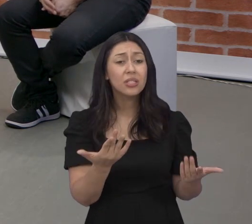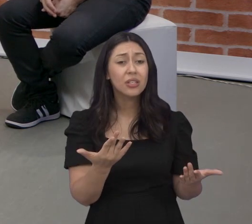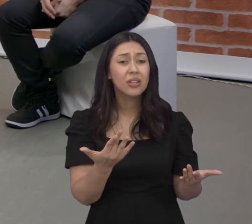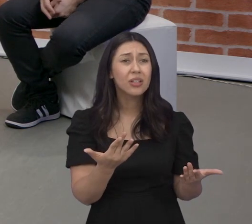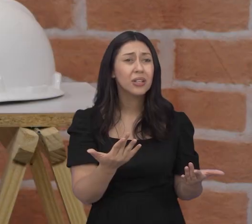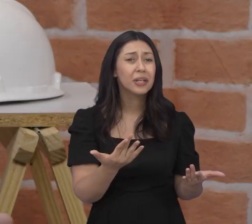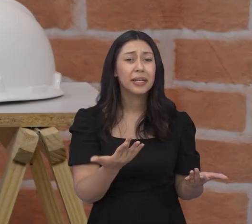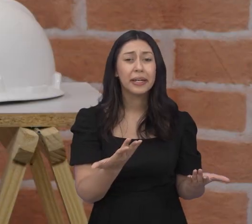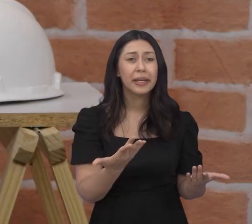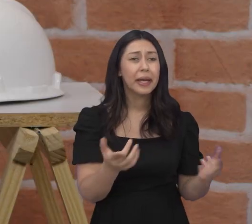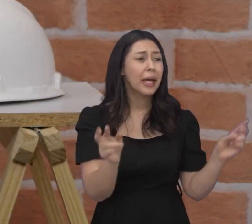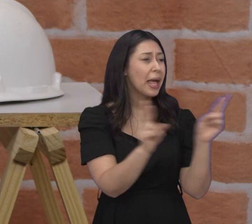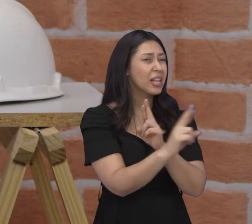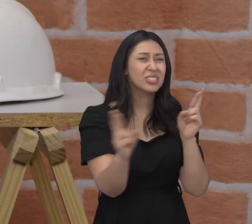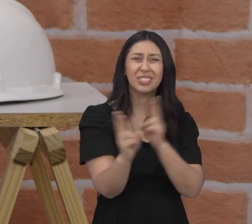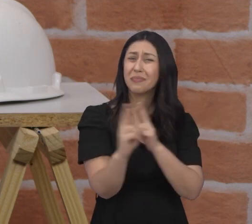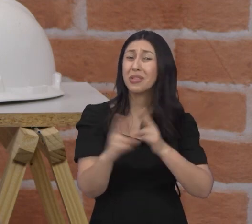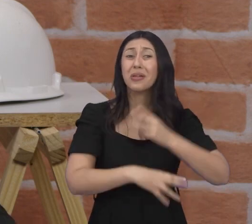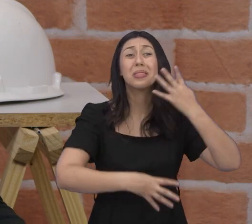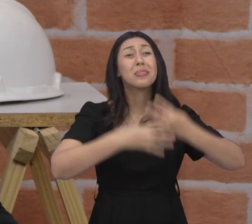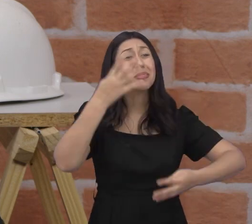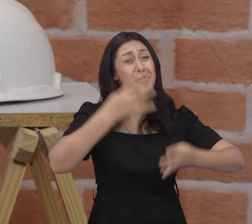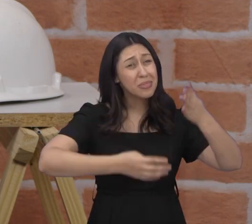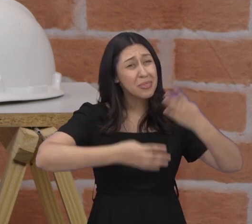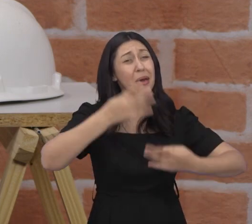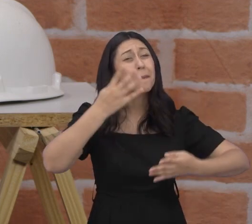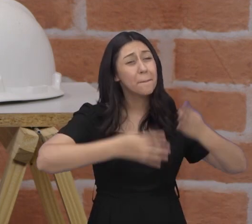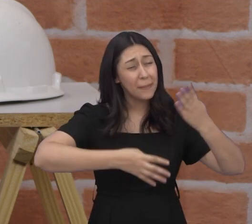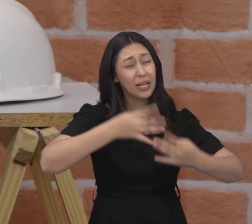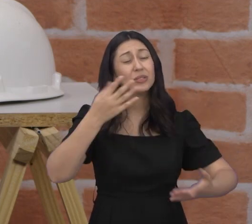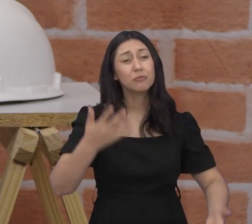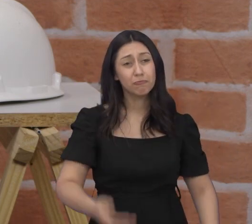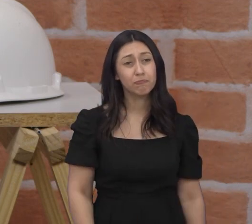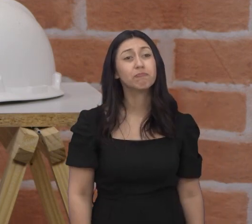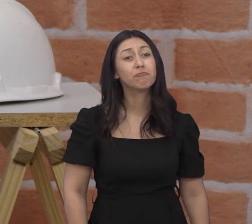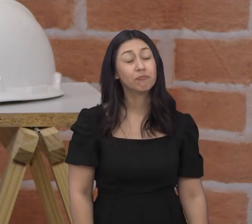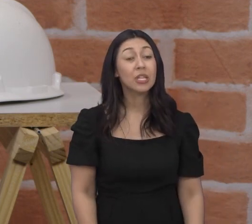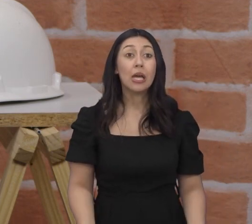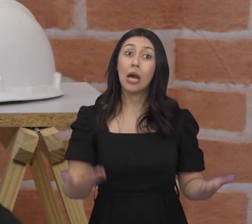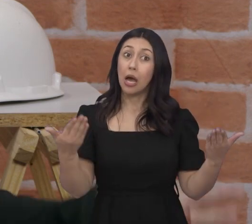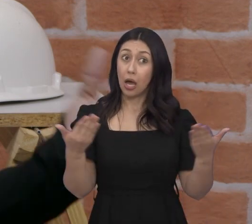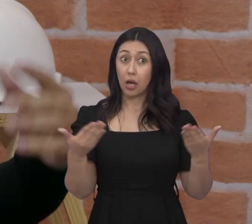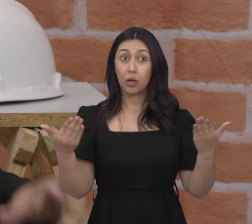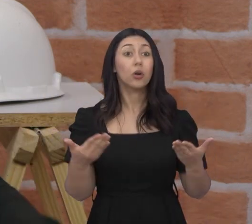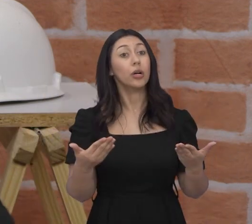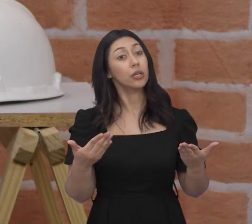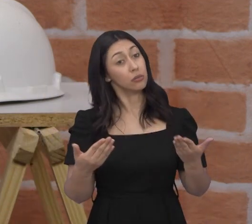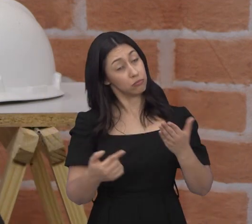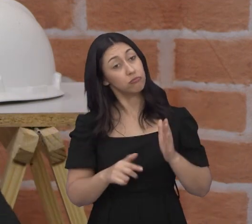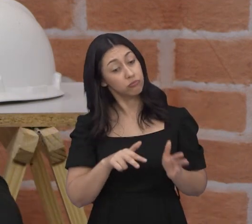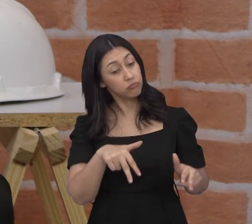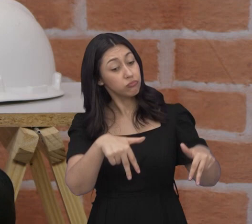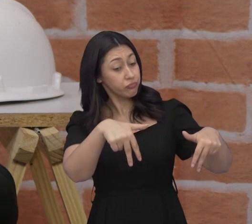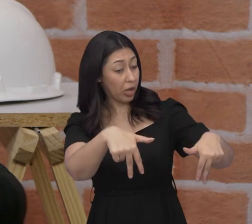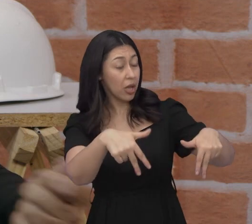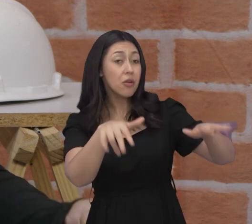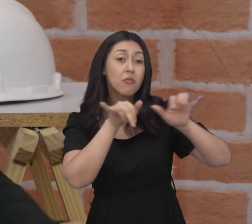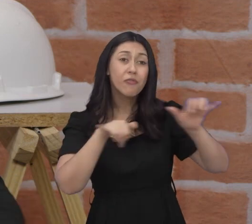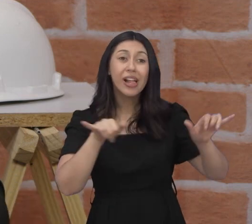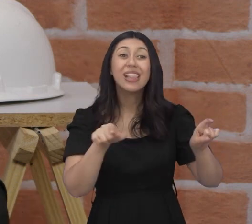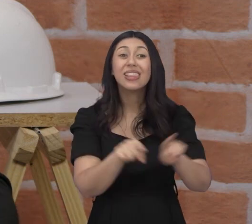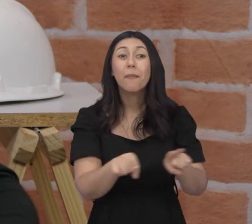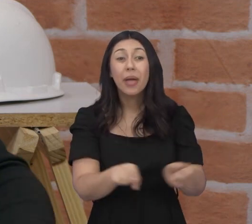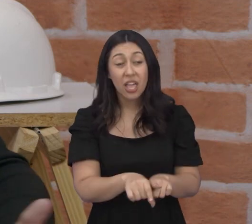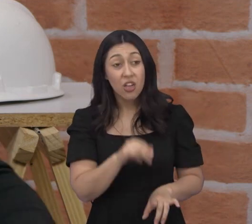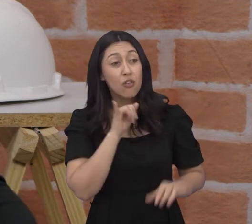depois, para trabalhar, relacionamento, trabalhar a vida inteira delas foi atrapalhada por causa disso. E agora que elas vieram a público, ofereceram dinheiro para